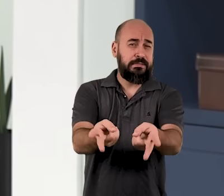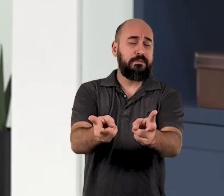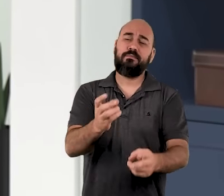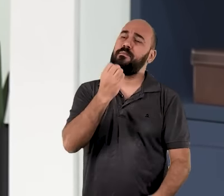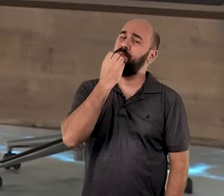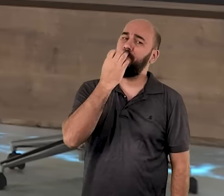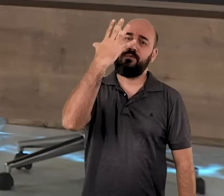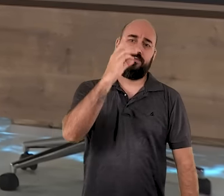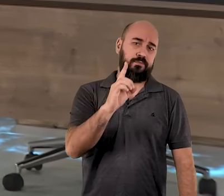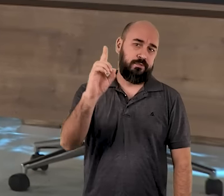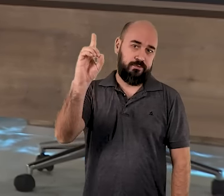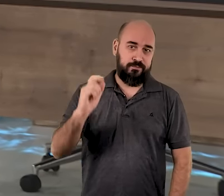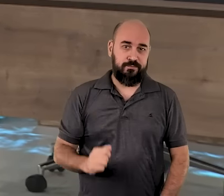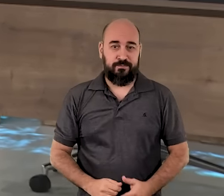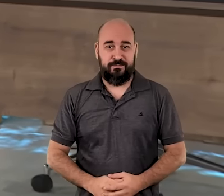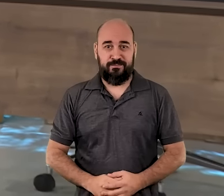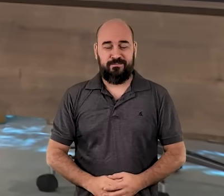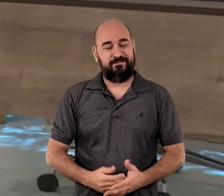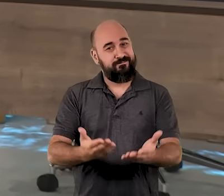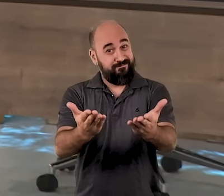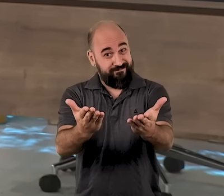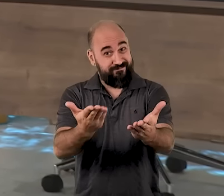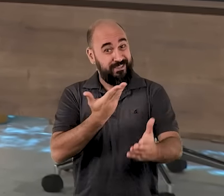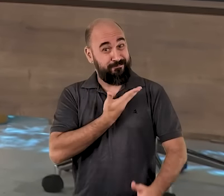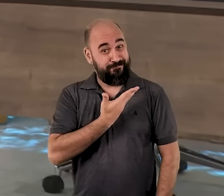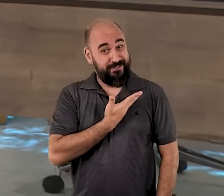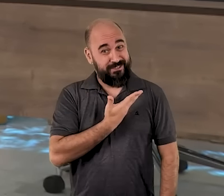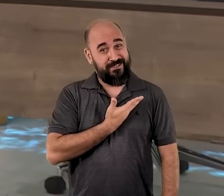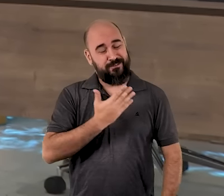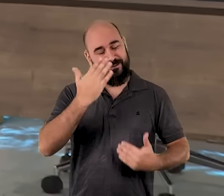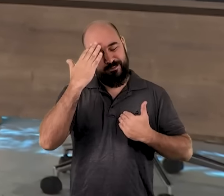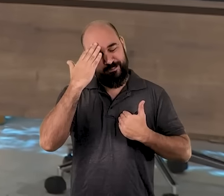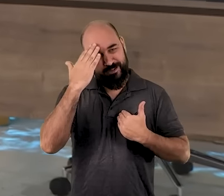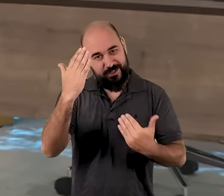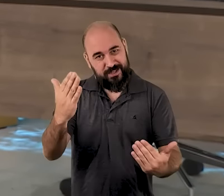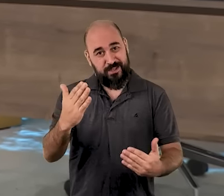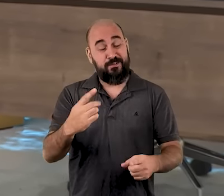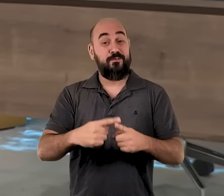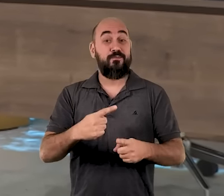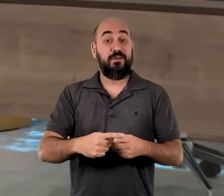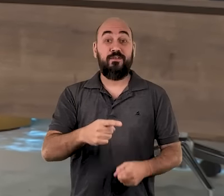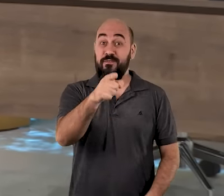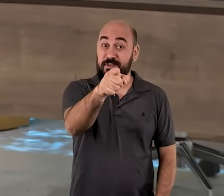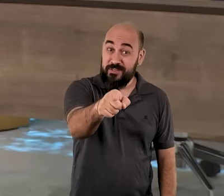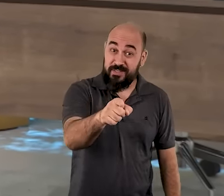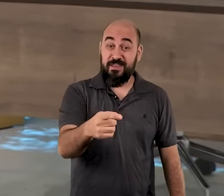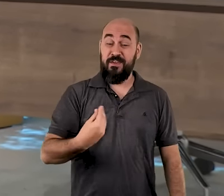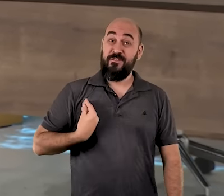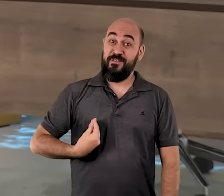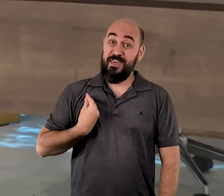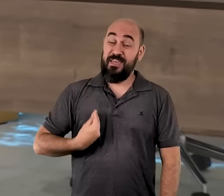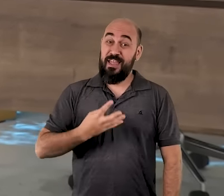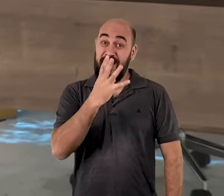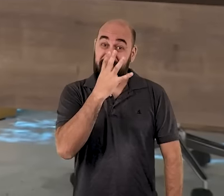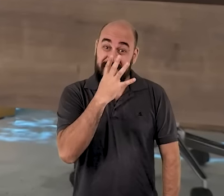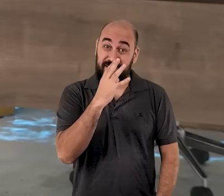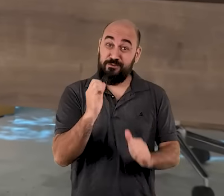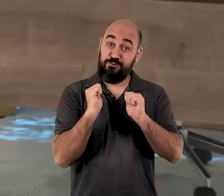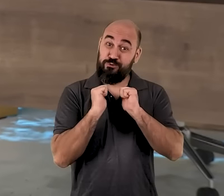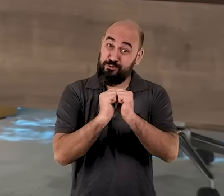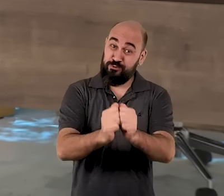Deus. Oh, meu amigo, minha amiga, muito obrigado por você, porque você está